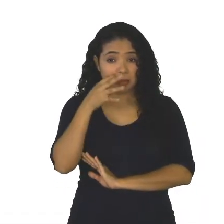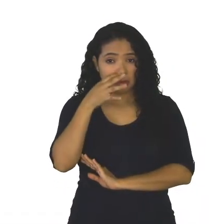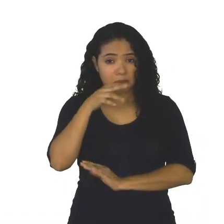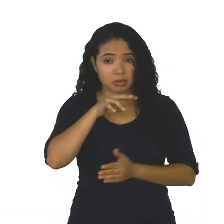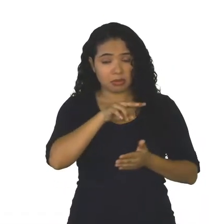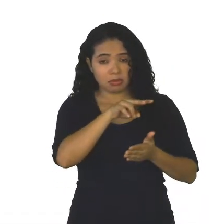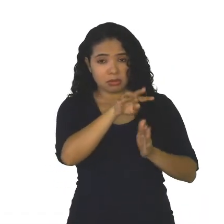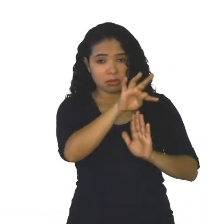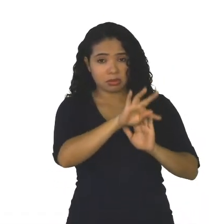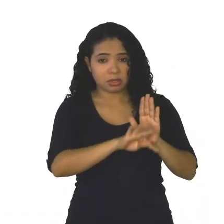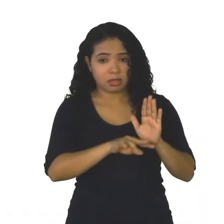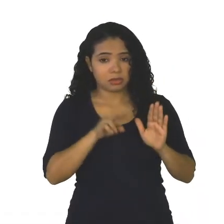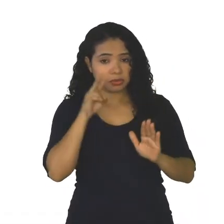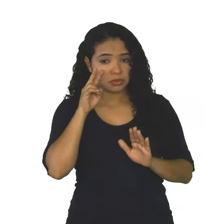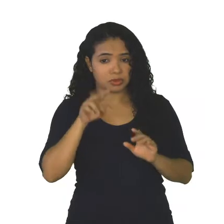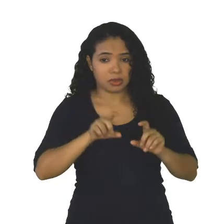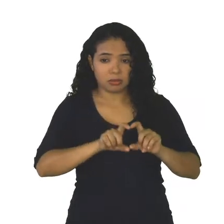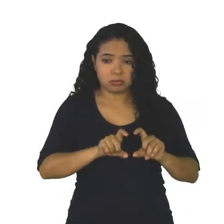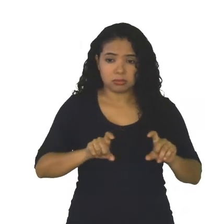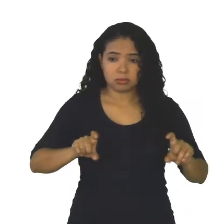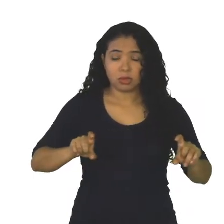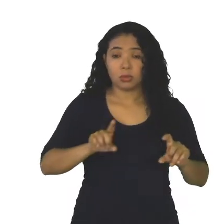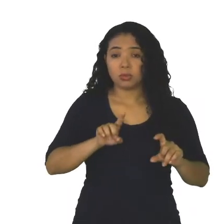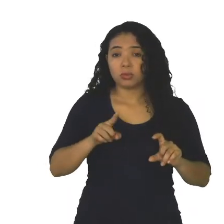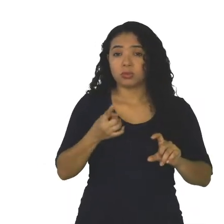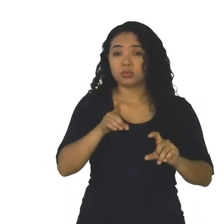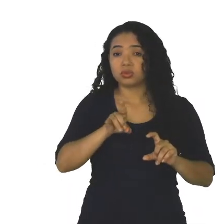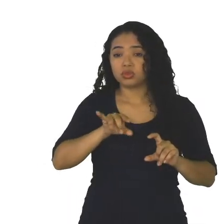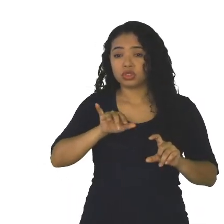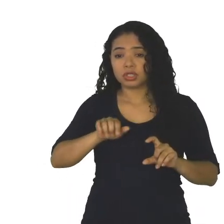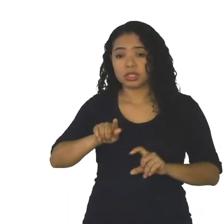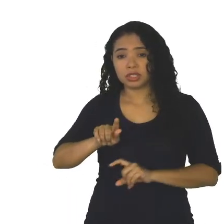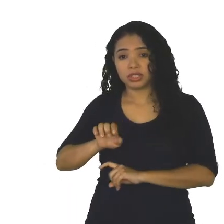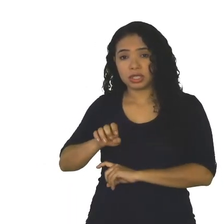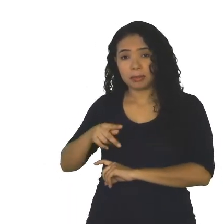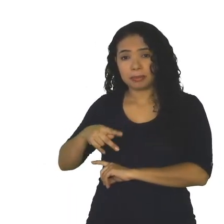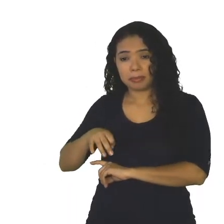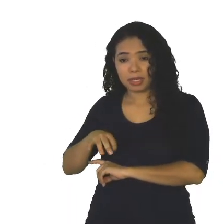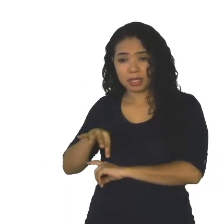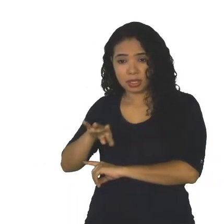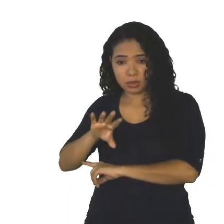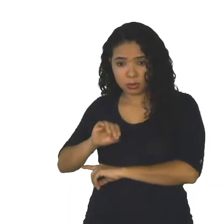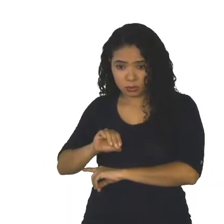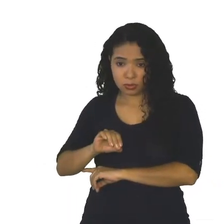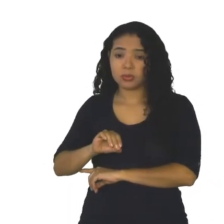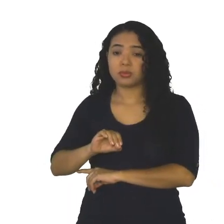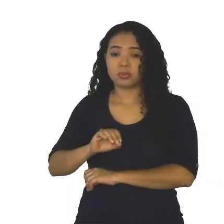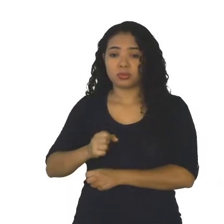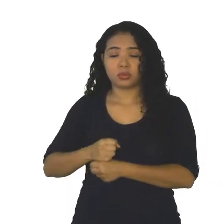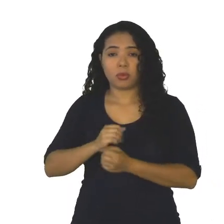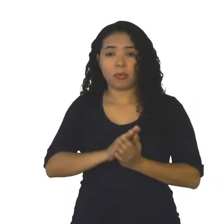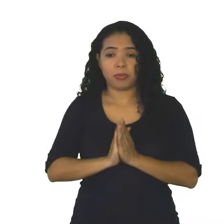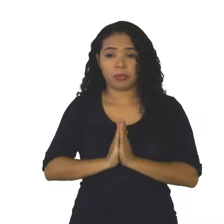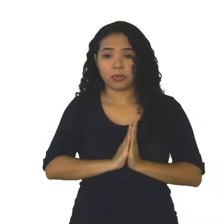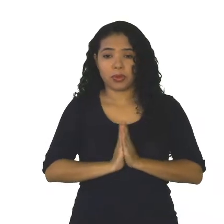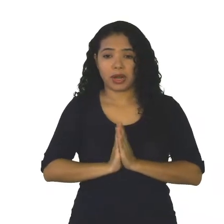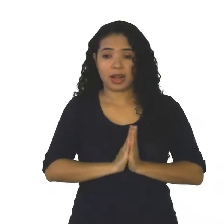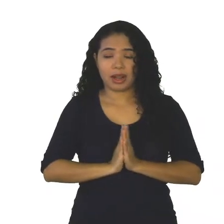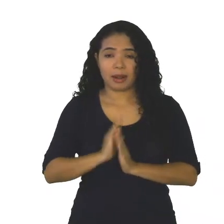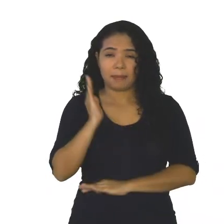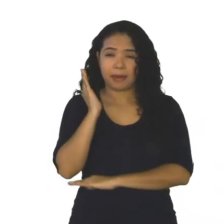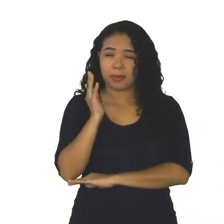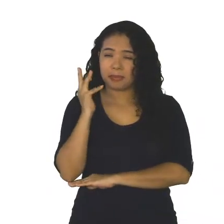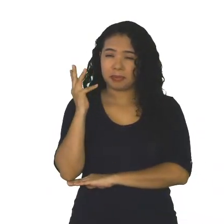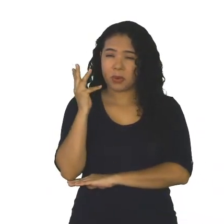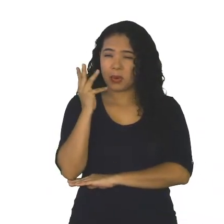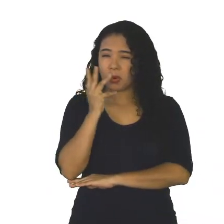trecho, abre aspas. Um dia, Gepeto construiu um boneco de madeira muito